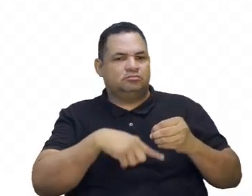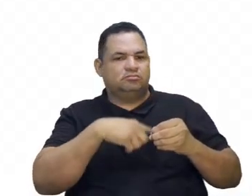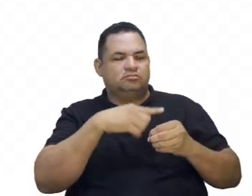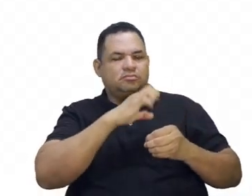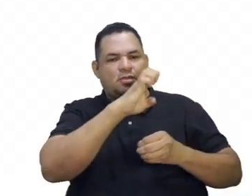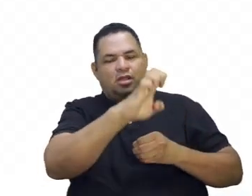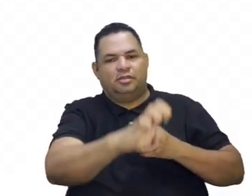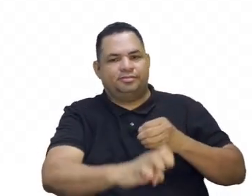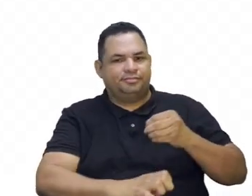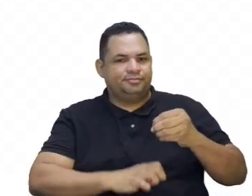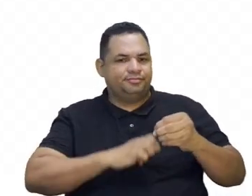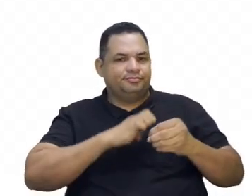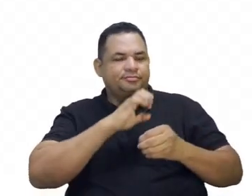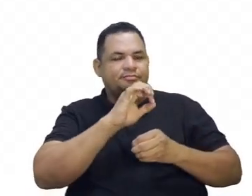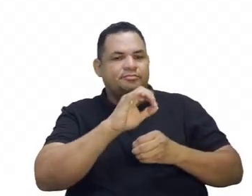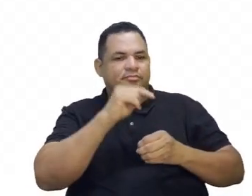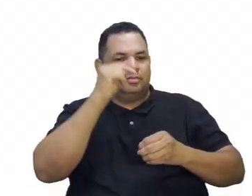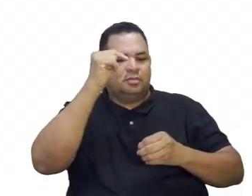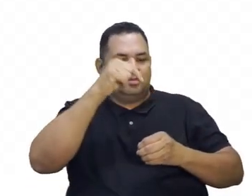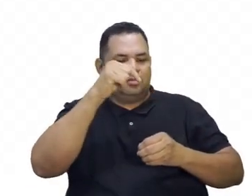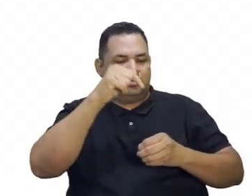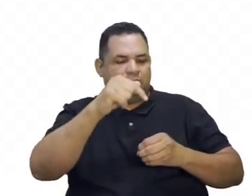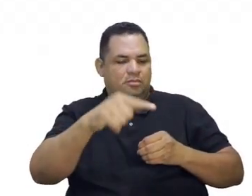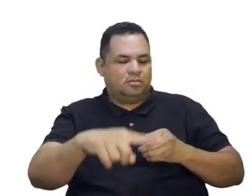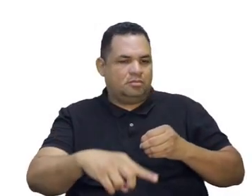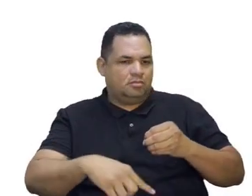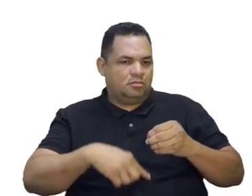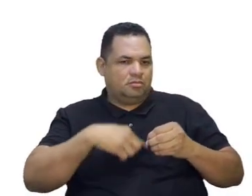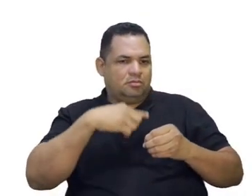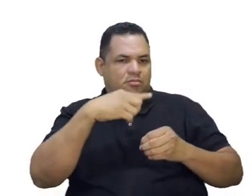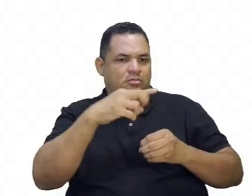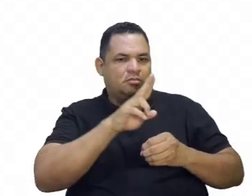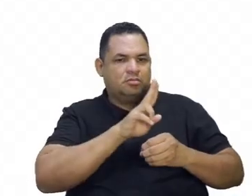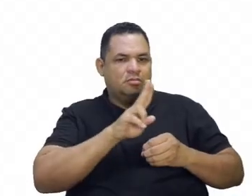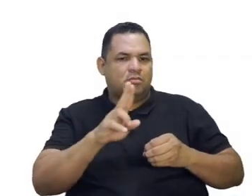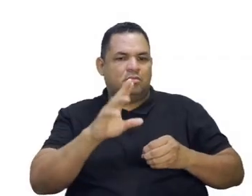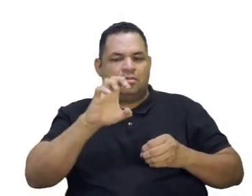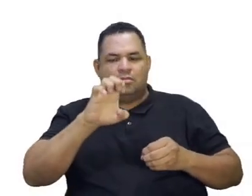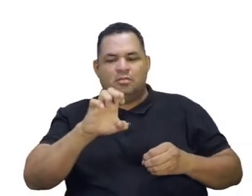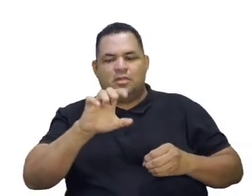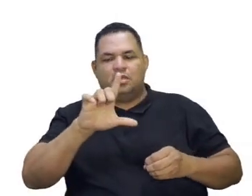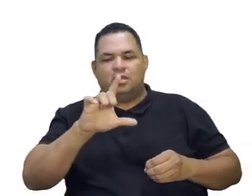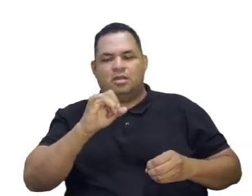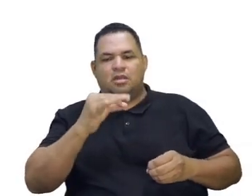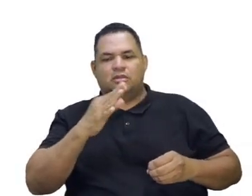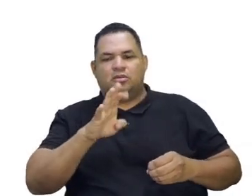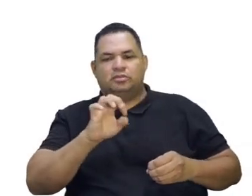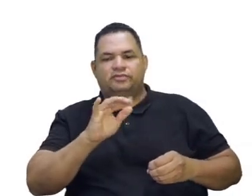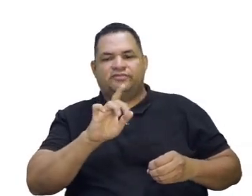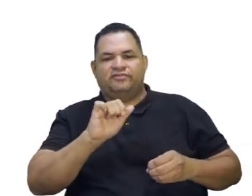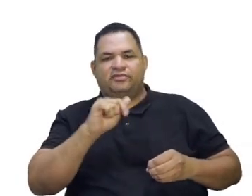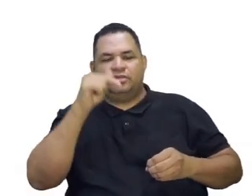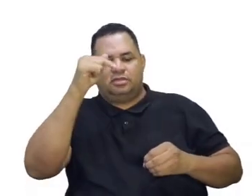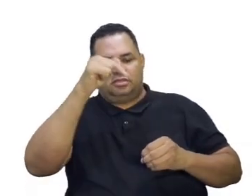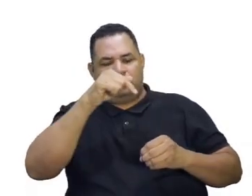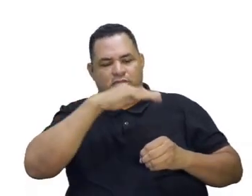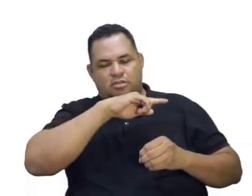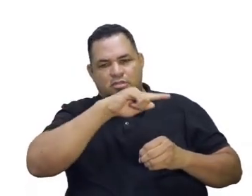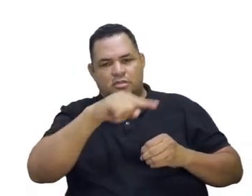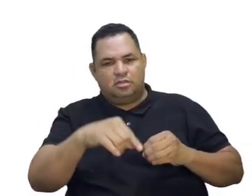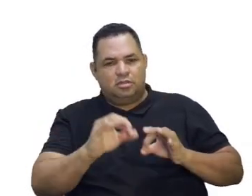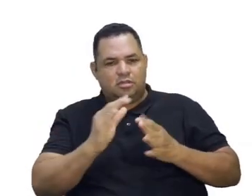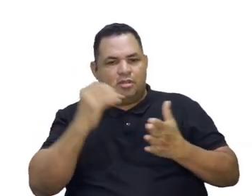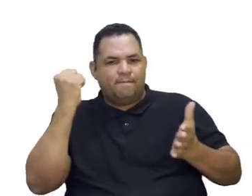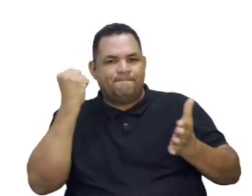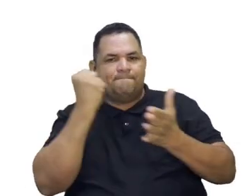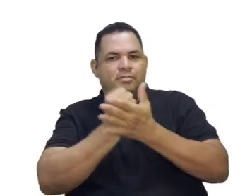os elétrons. E essa região ao redor do núcleo, ele chama de eletrosfera. Isso aqui foi